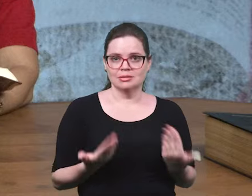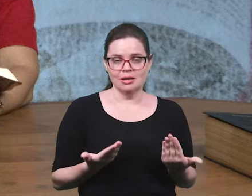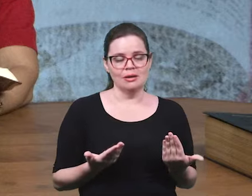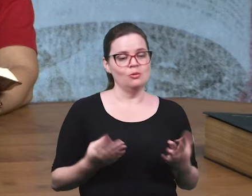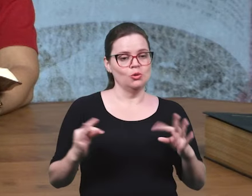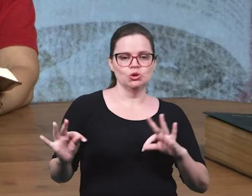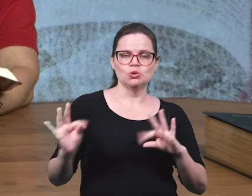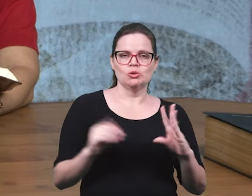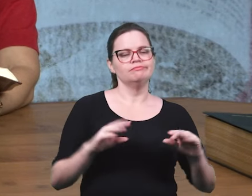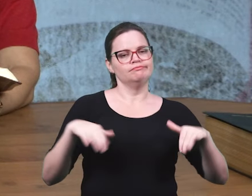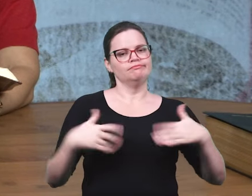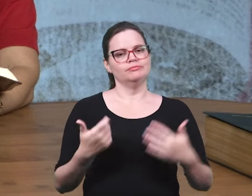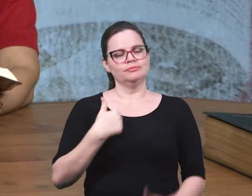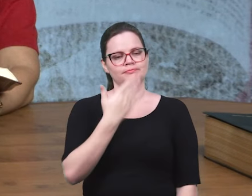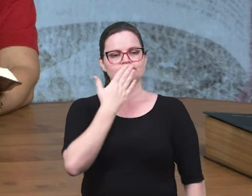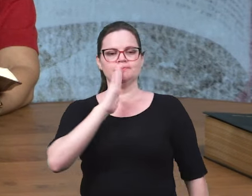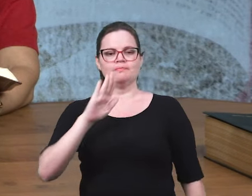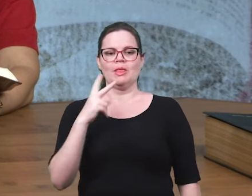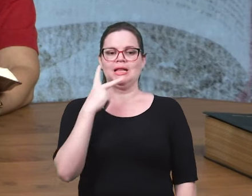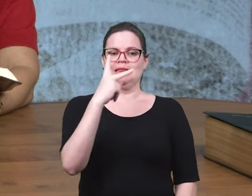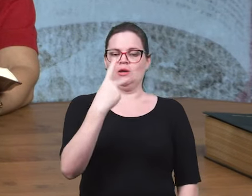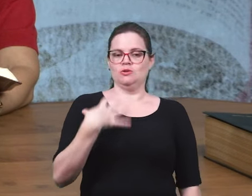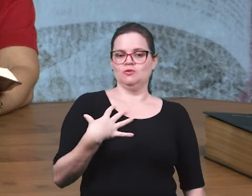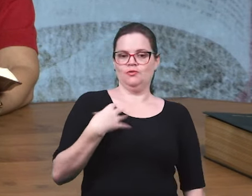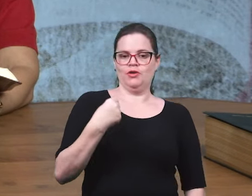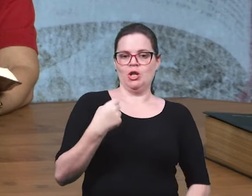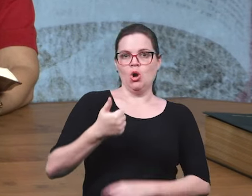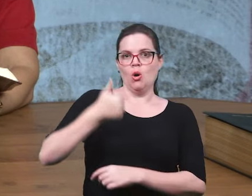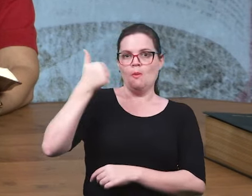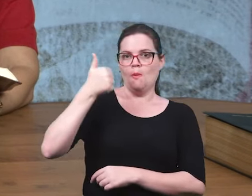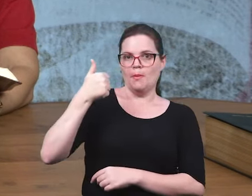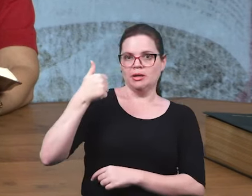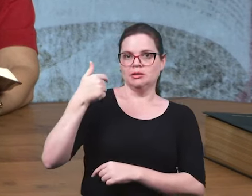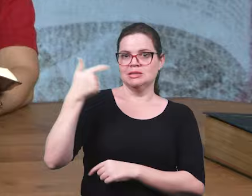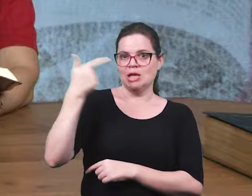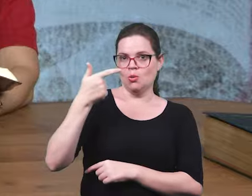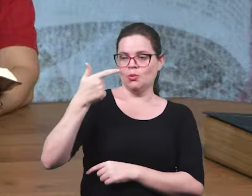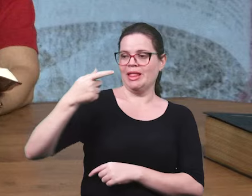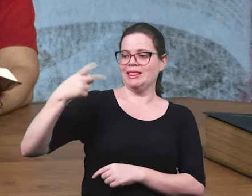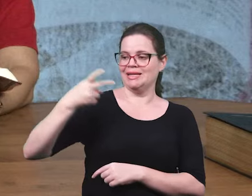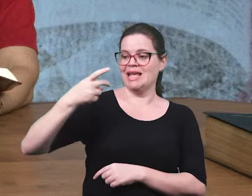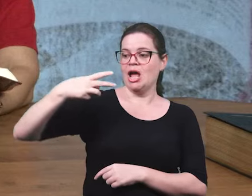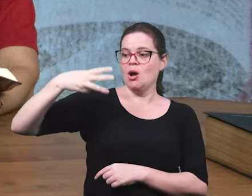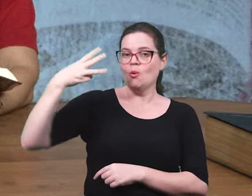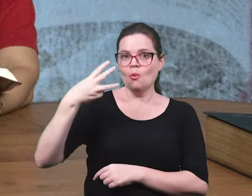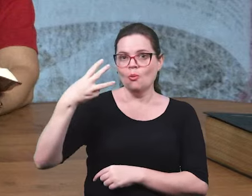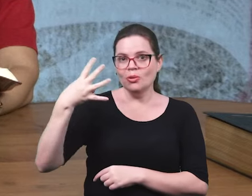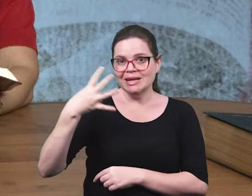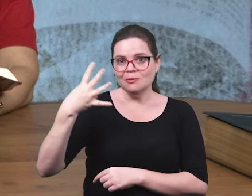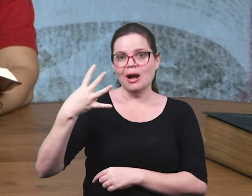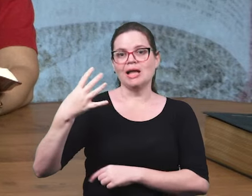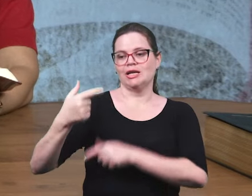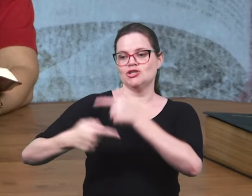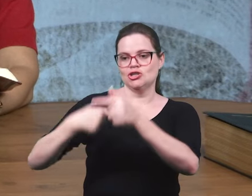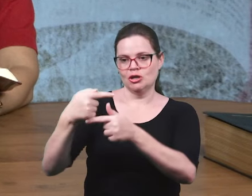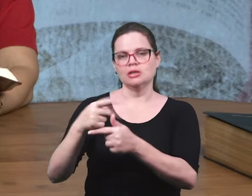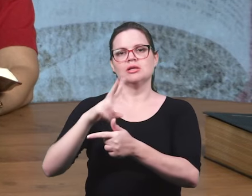Acabe, teus filhos até a 4ª geração se assentarão no trono de